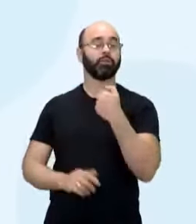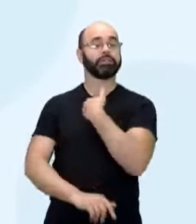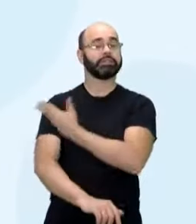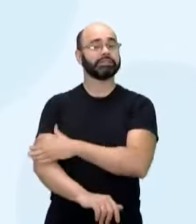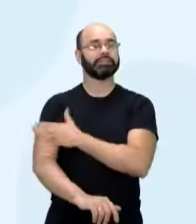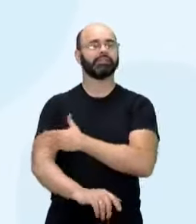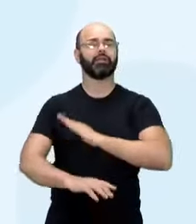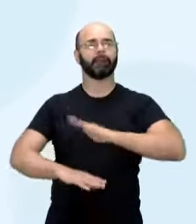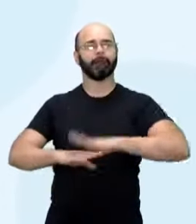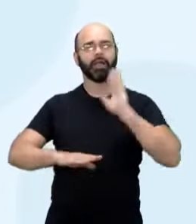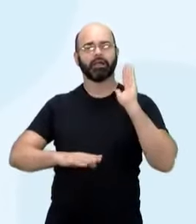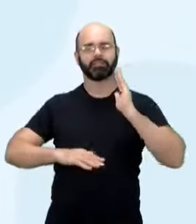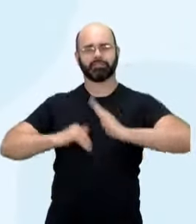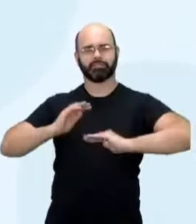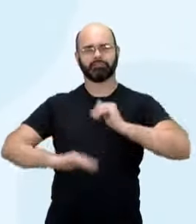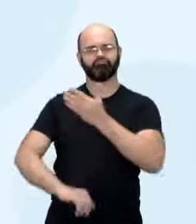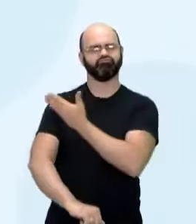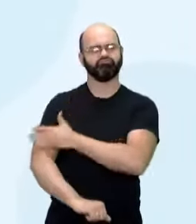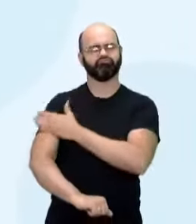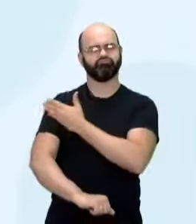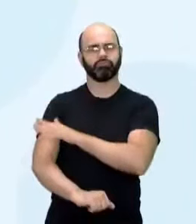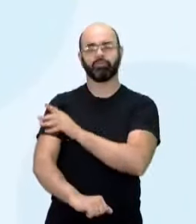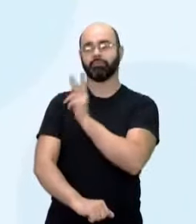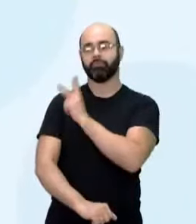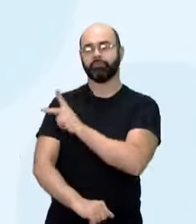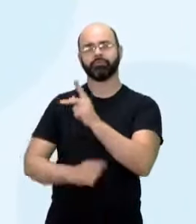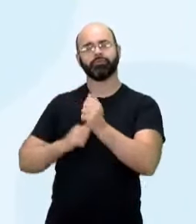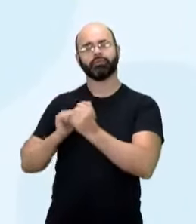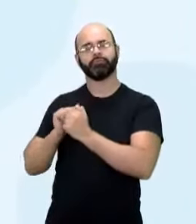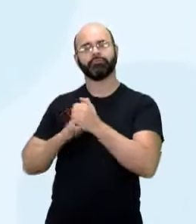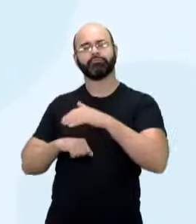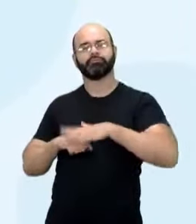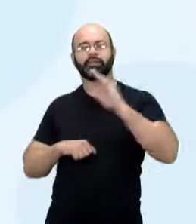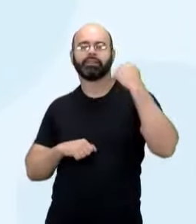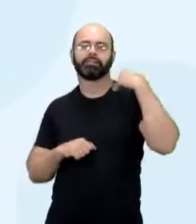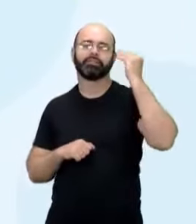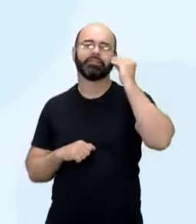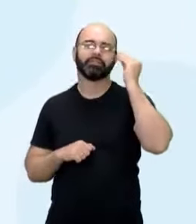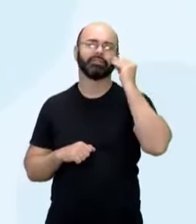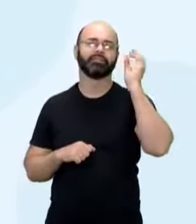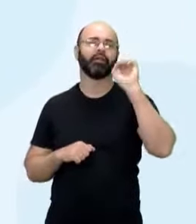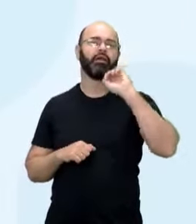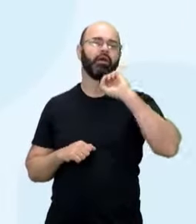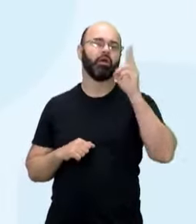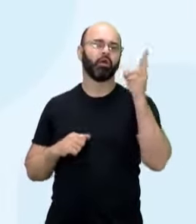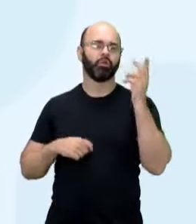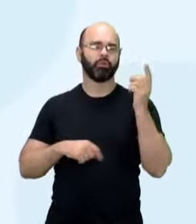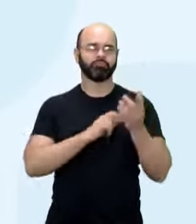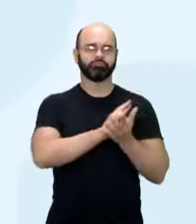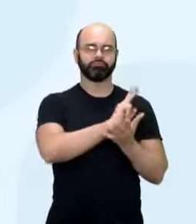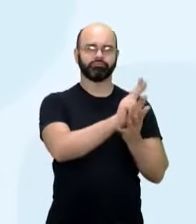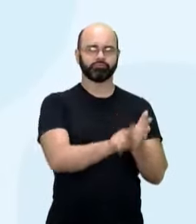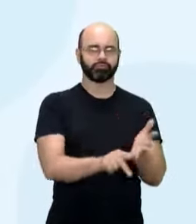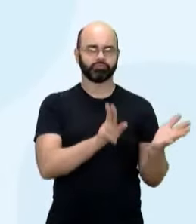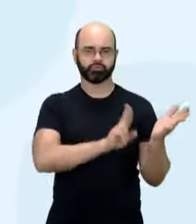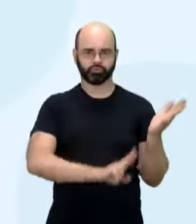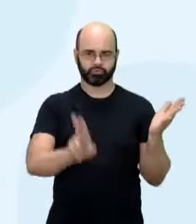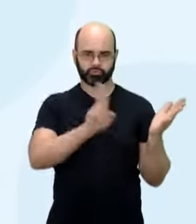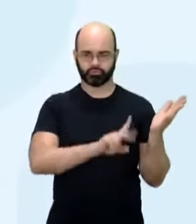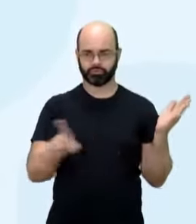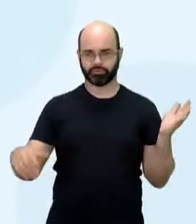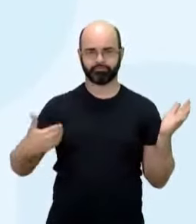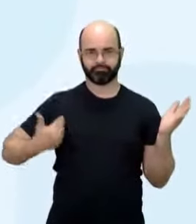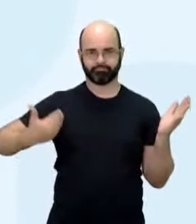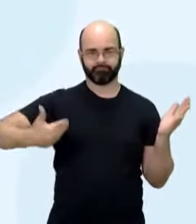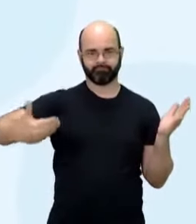atividades práticas com os professores. Quais são os instrumentos de fato que eu estou usando para acompanhar esse